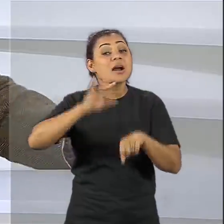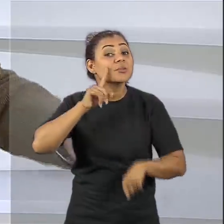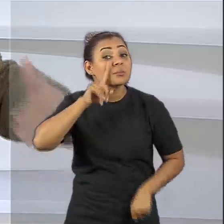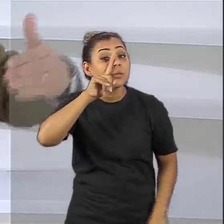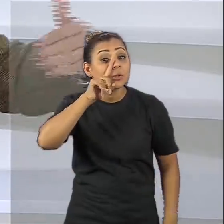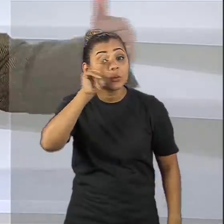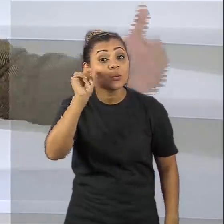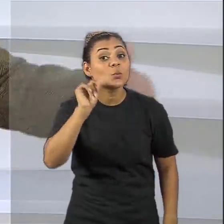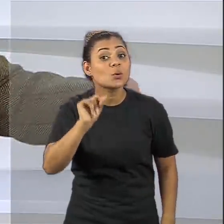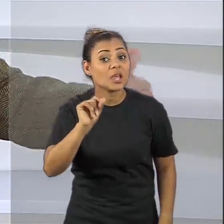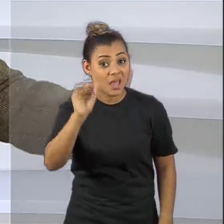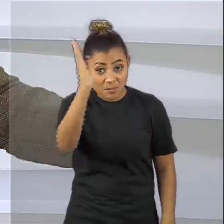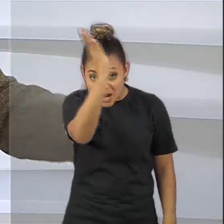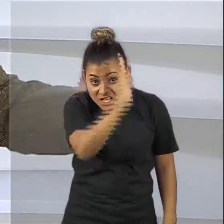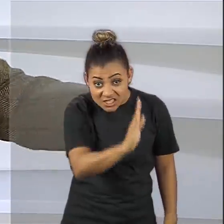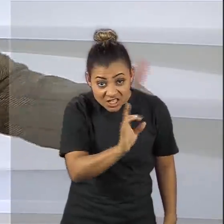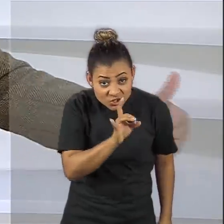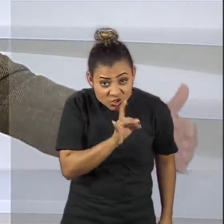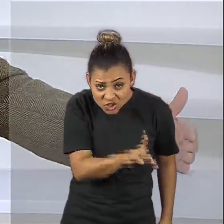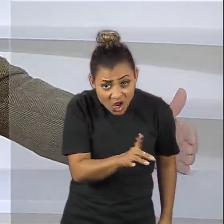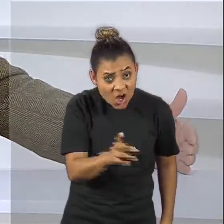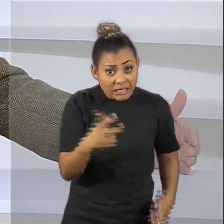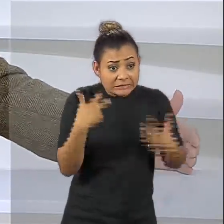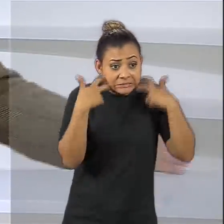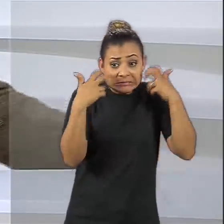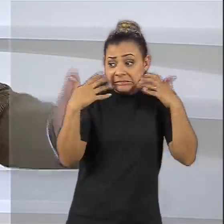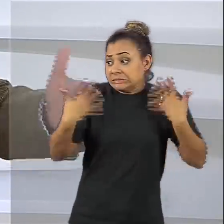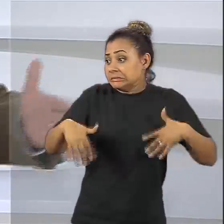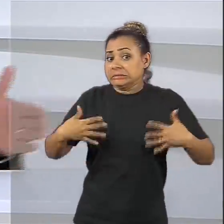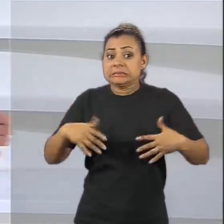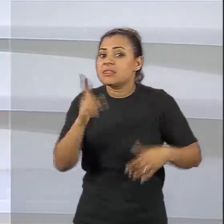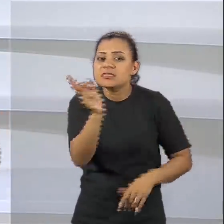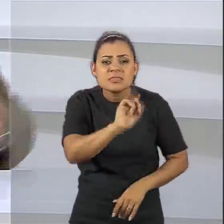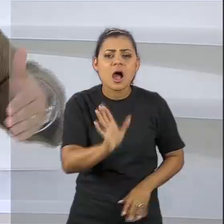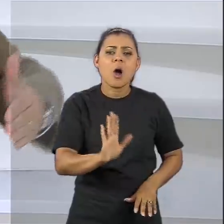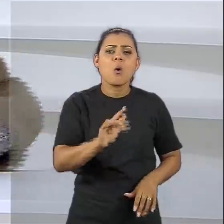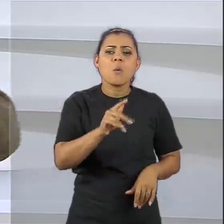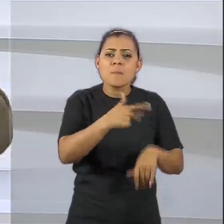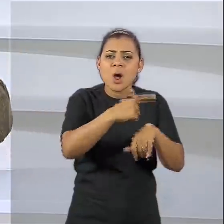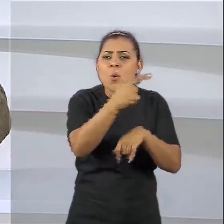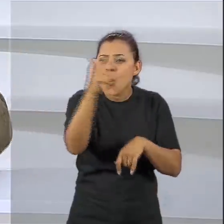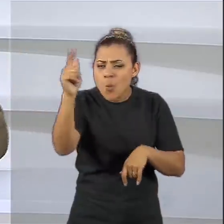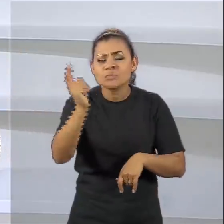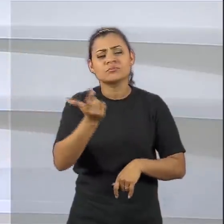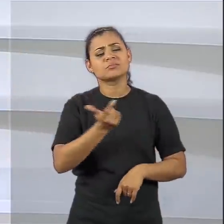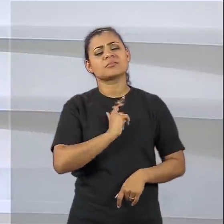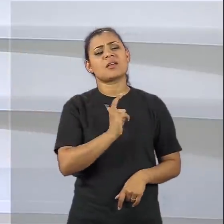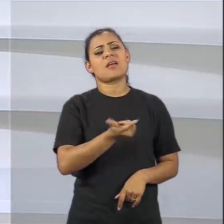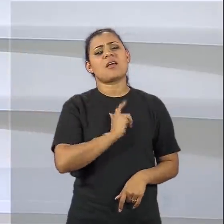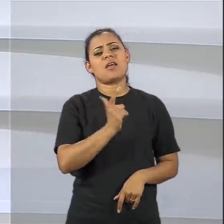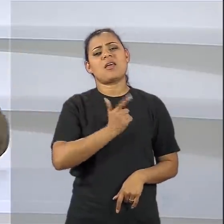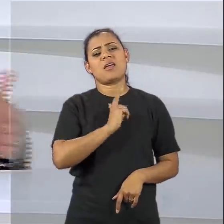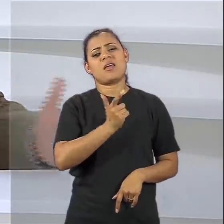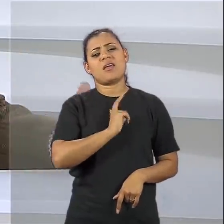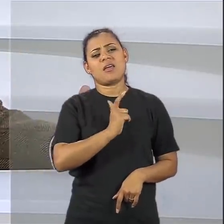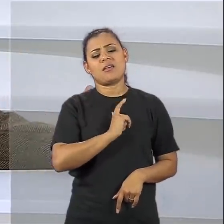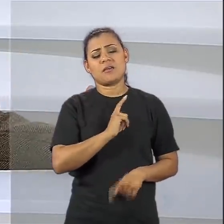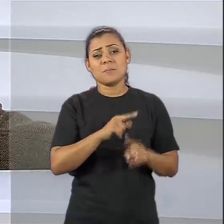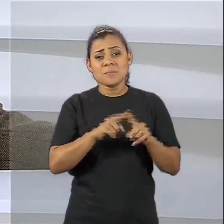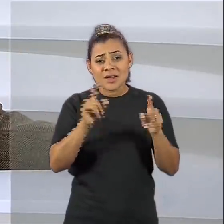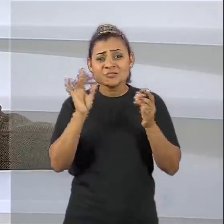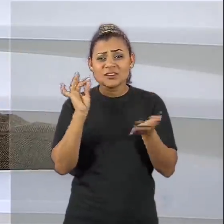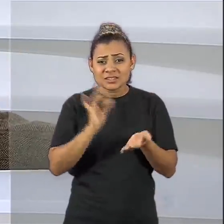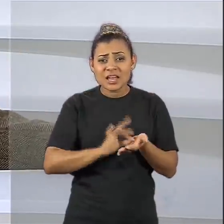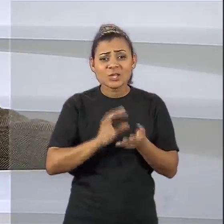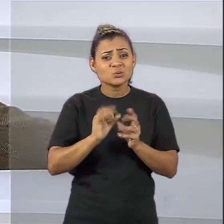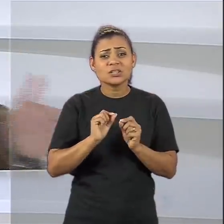a brasileira, nós teríamos aí constrangimentos externos para colocar o Brasil no trilho, mas todos